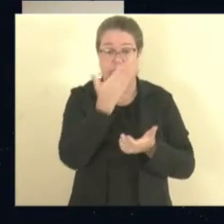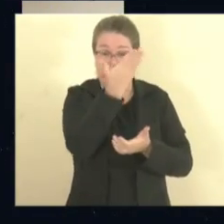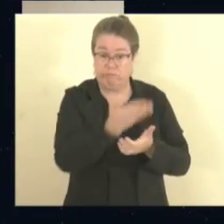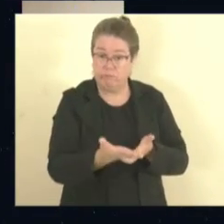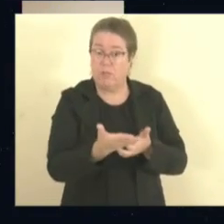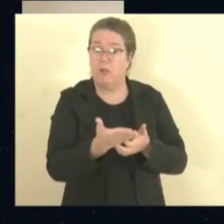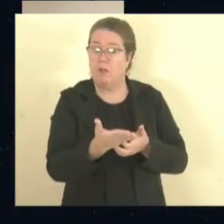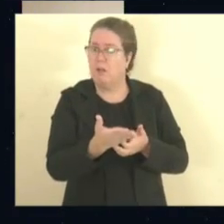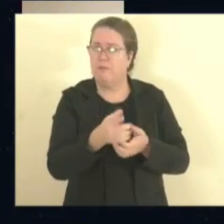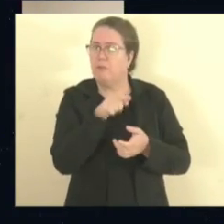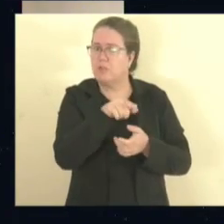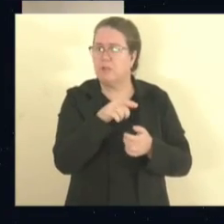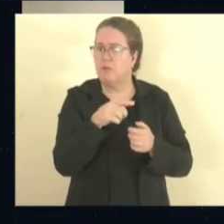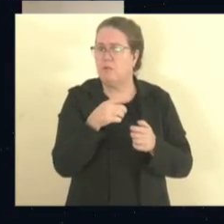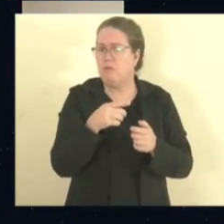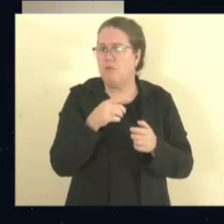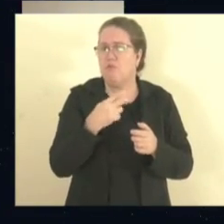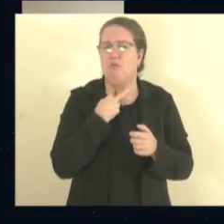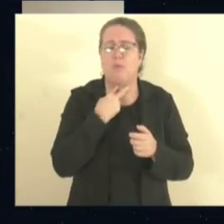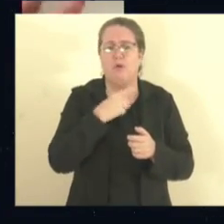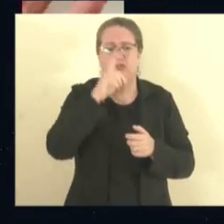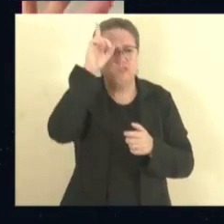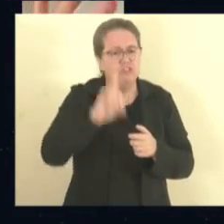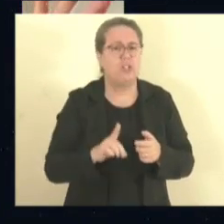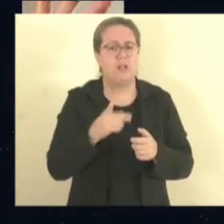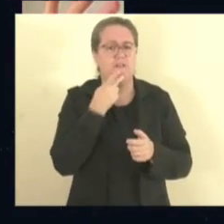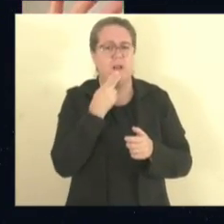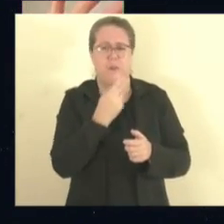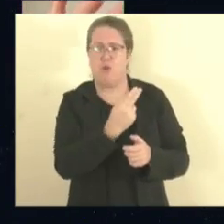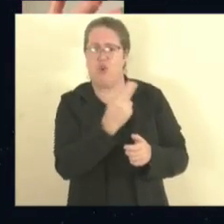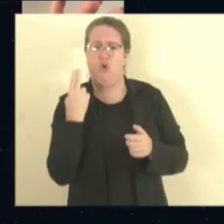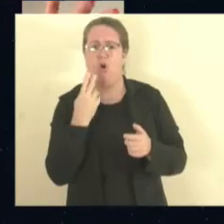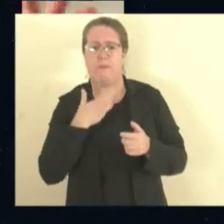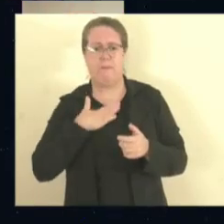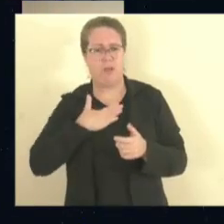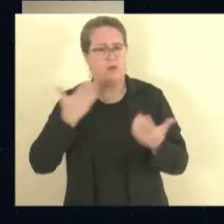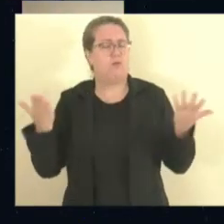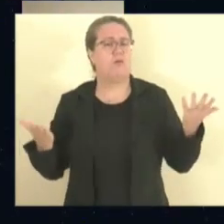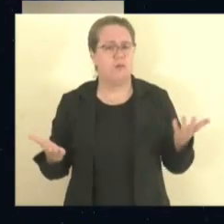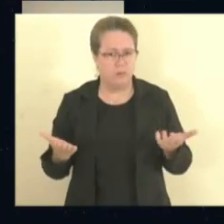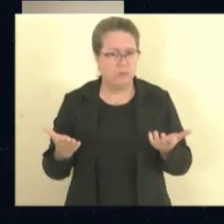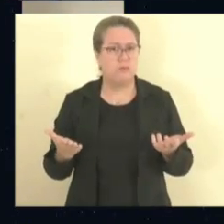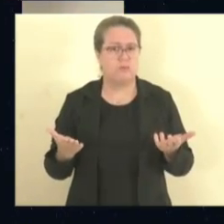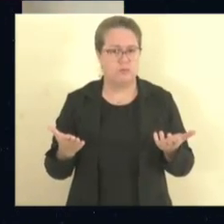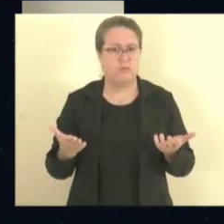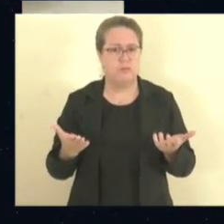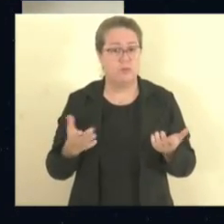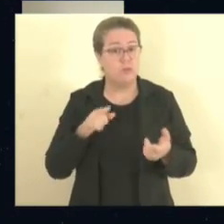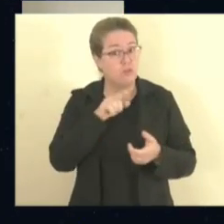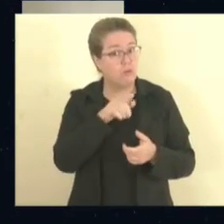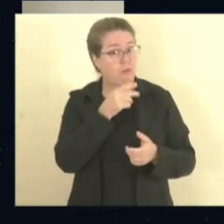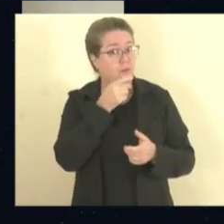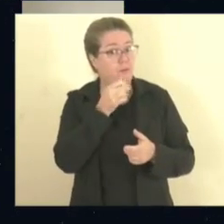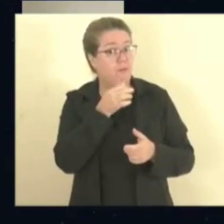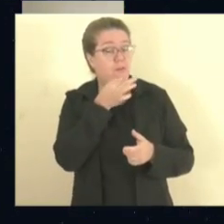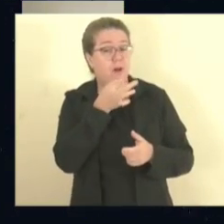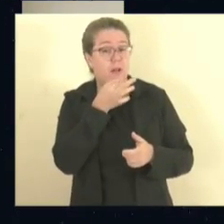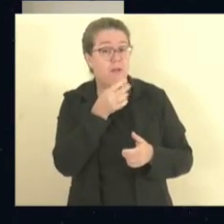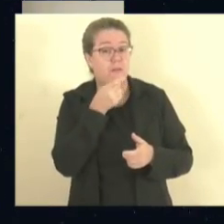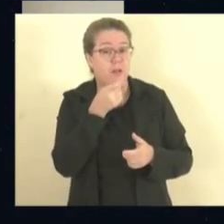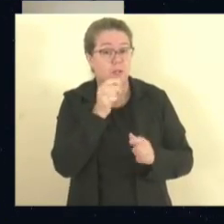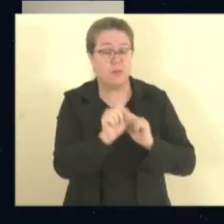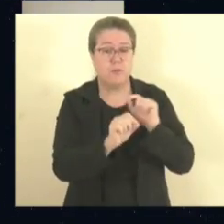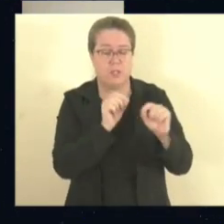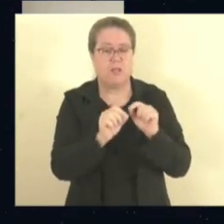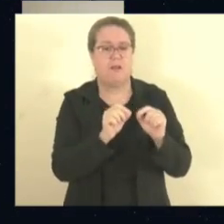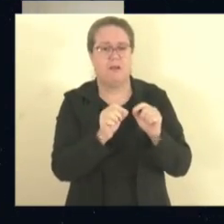Eu não te dou o direito de o senhor falar meu nome. O senhor está falando da nota em gestão fiscal? Quem herdou a nota em gestão fiscal